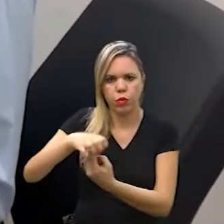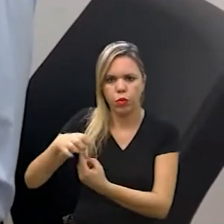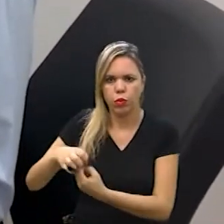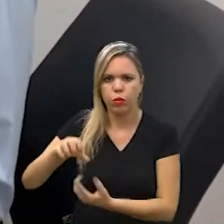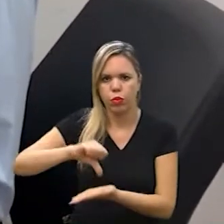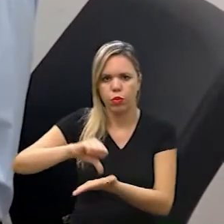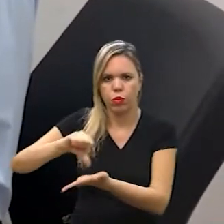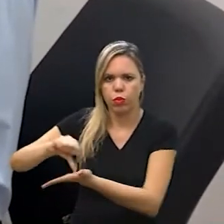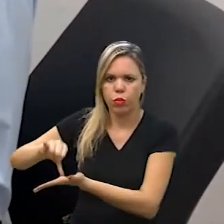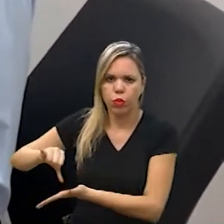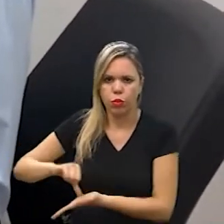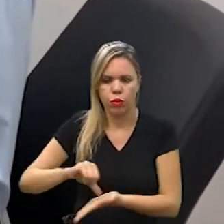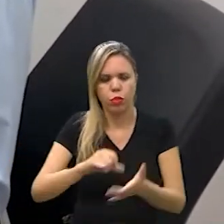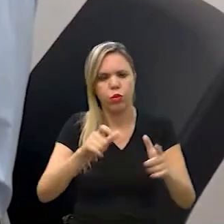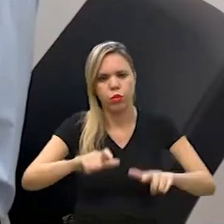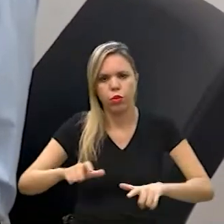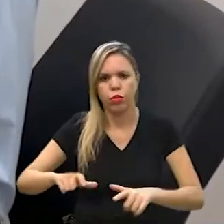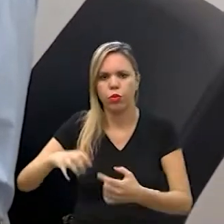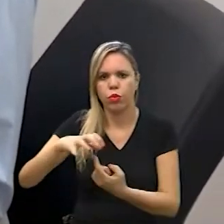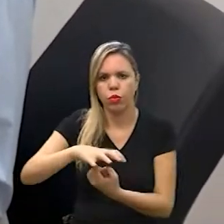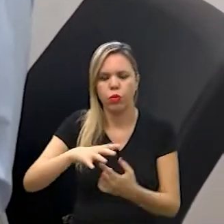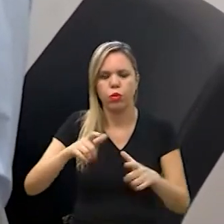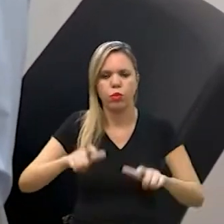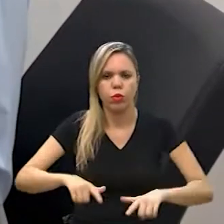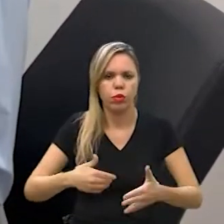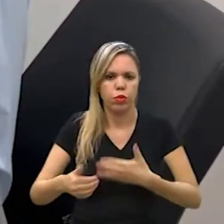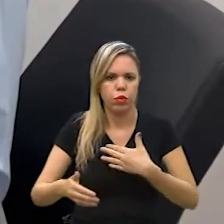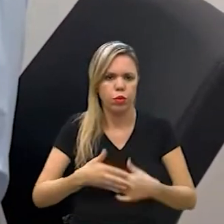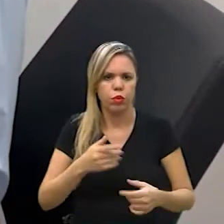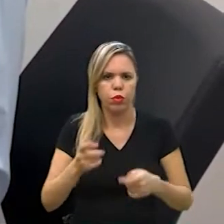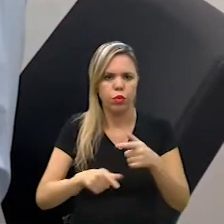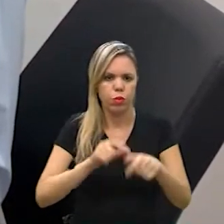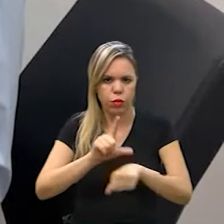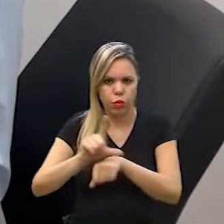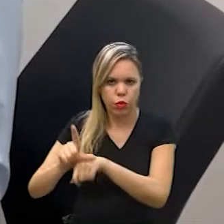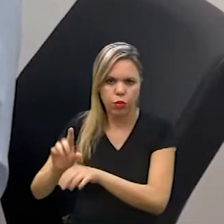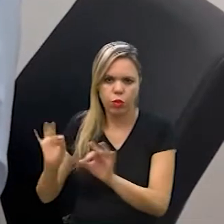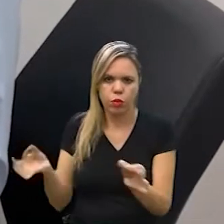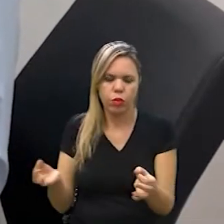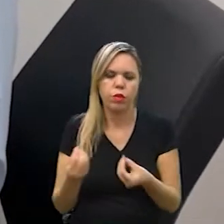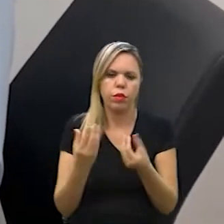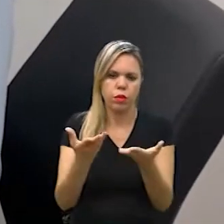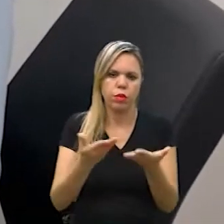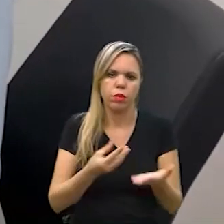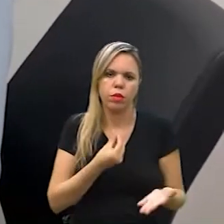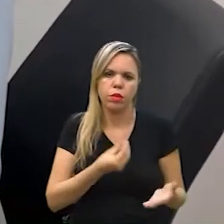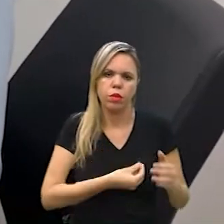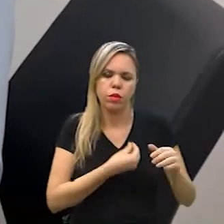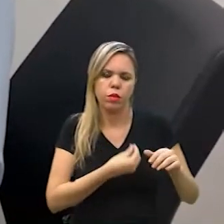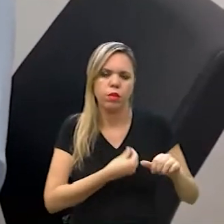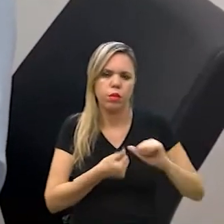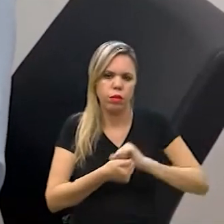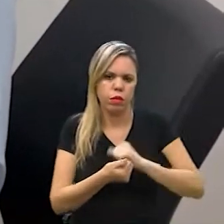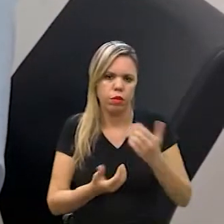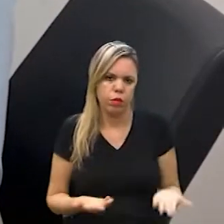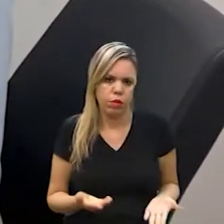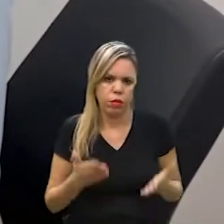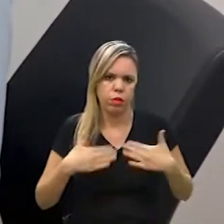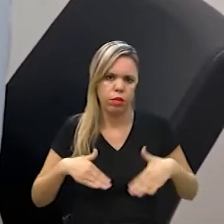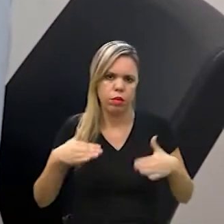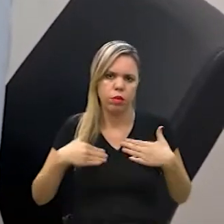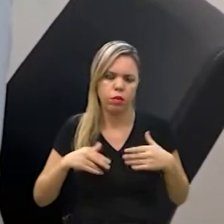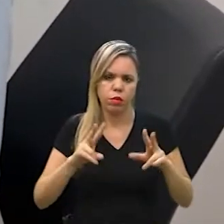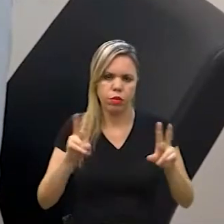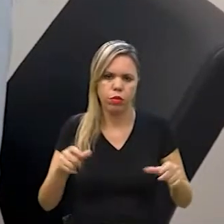seu quiosque, sua banquinha ou algo assim, para que dê mais qualidade de vida e também